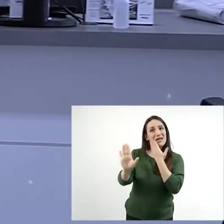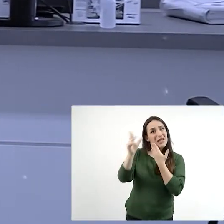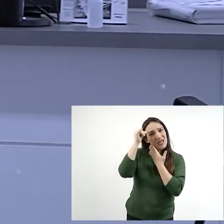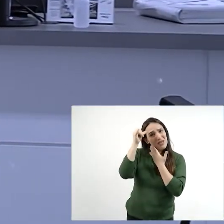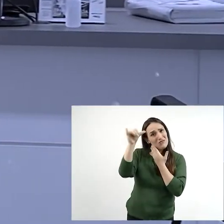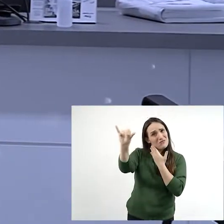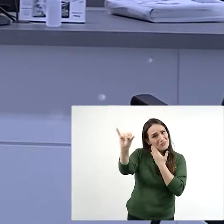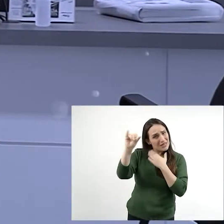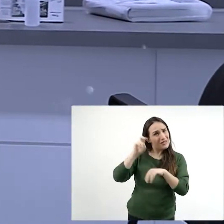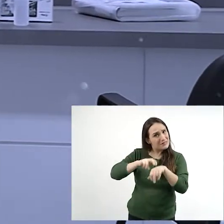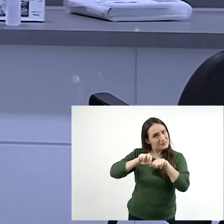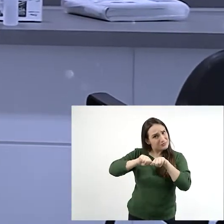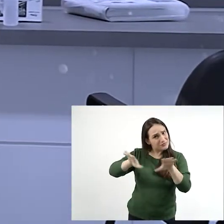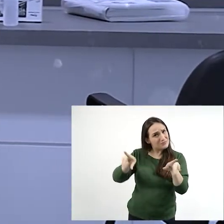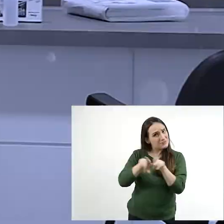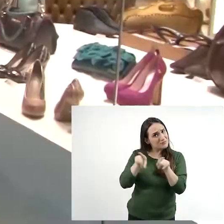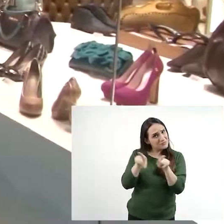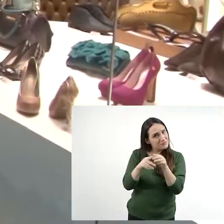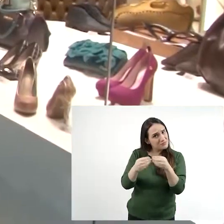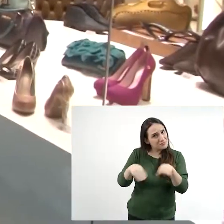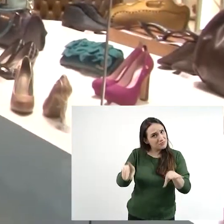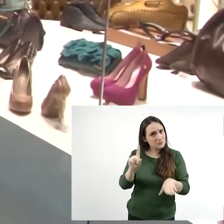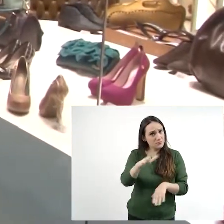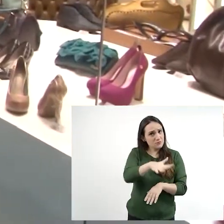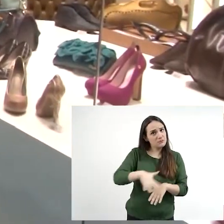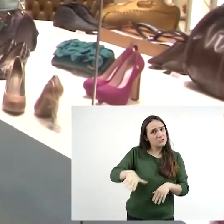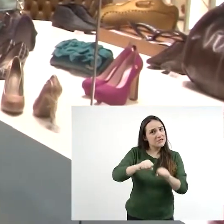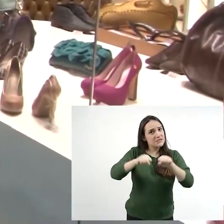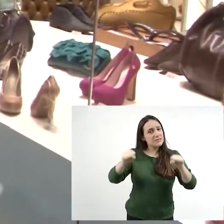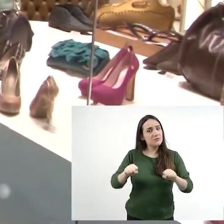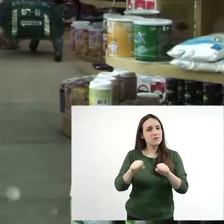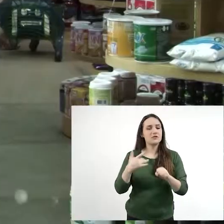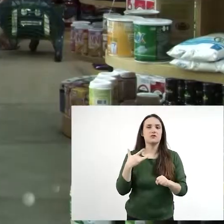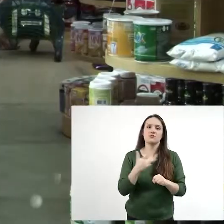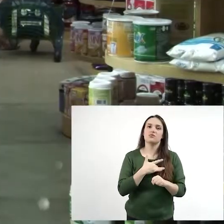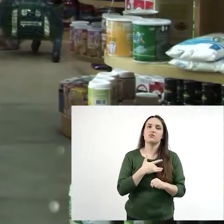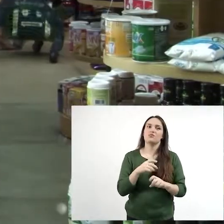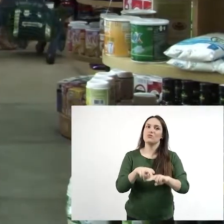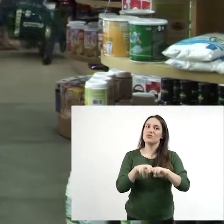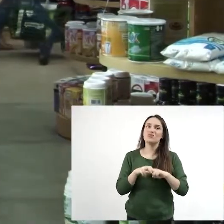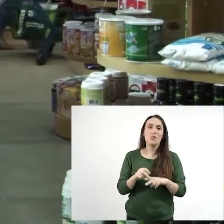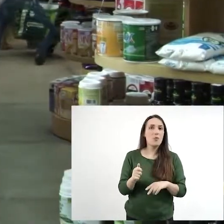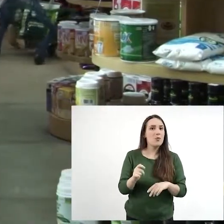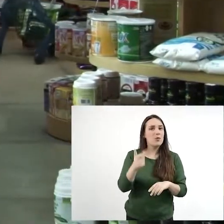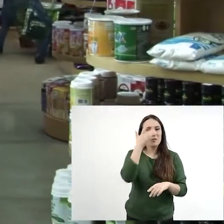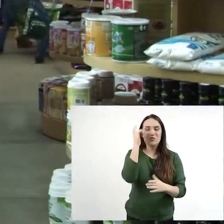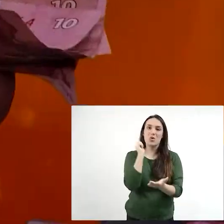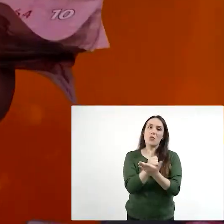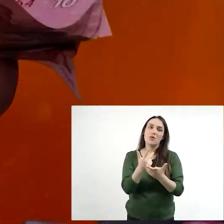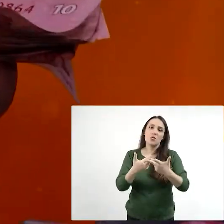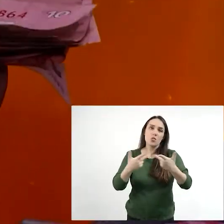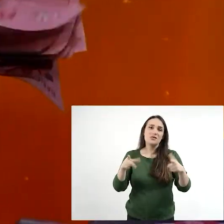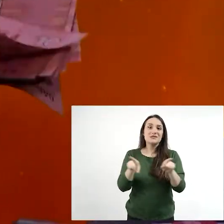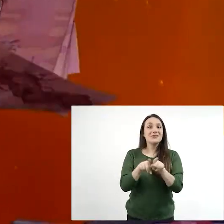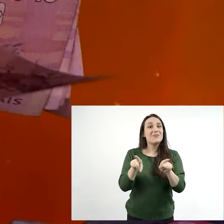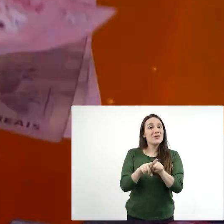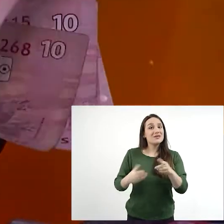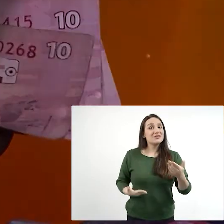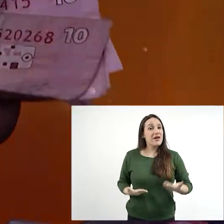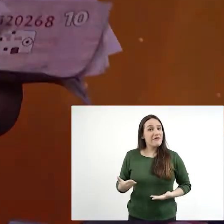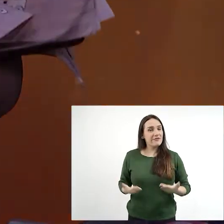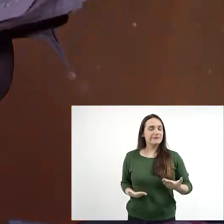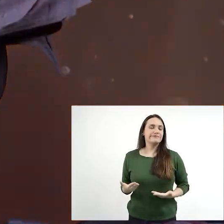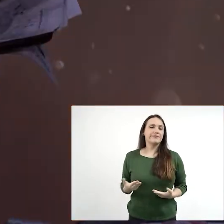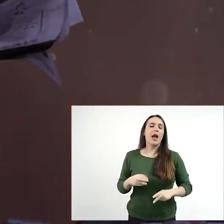dos efeitos no sistema de saúde, vieram, por outro lado, a redução no consumo de produtos e serviços e, com ela,